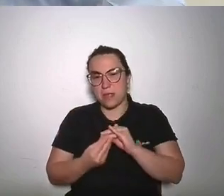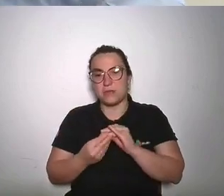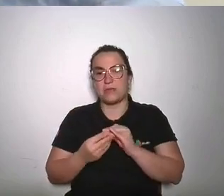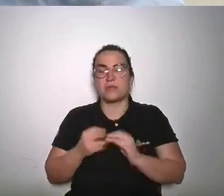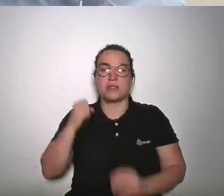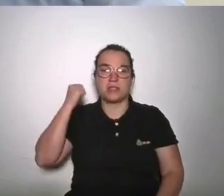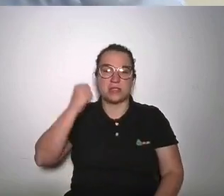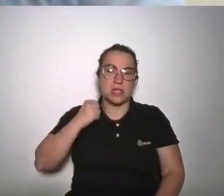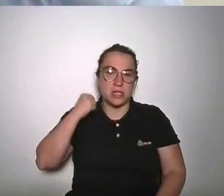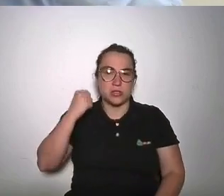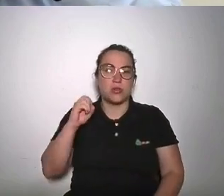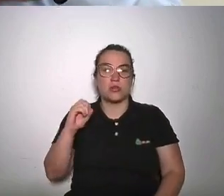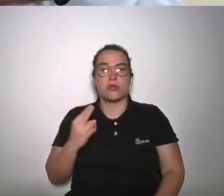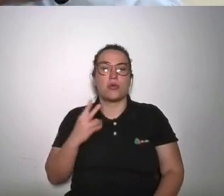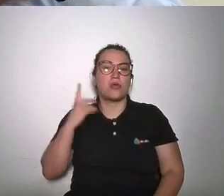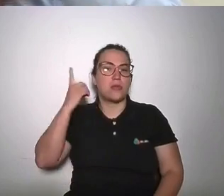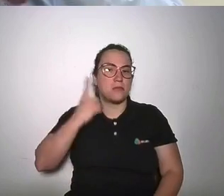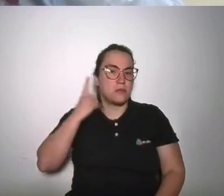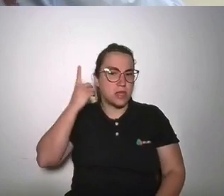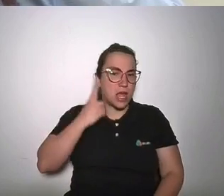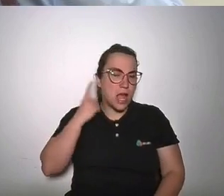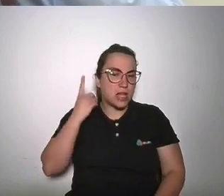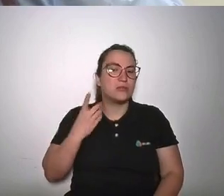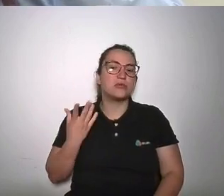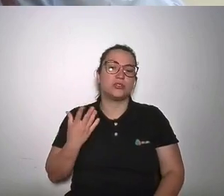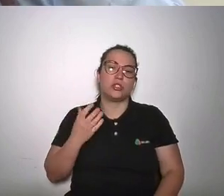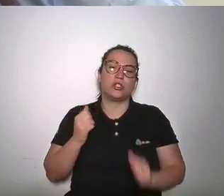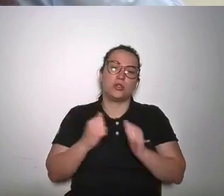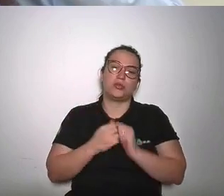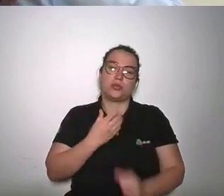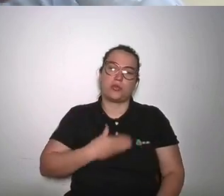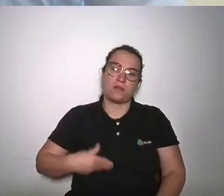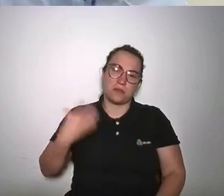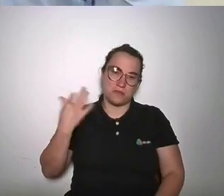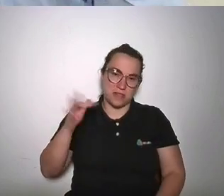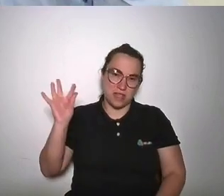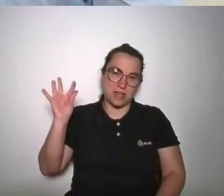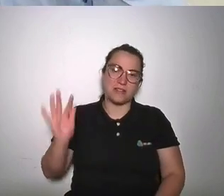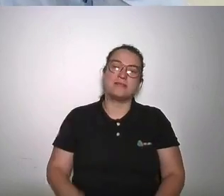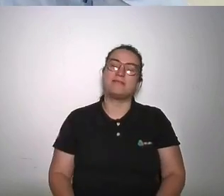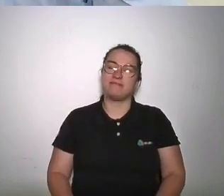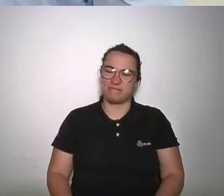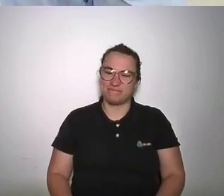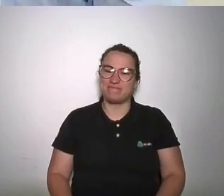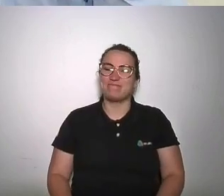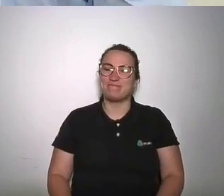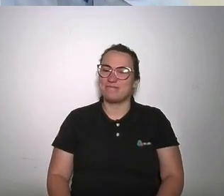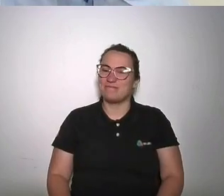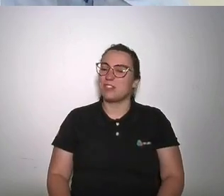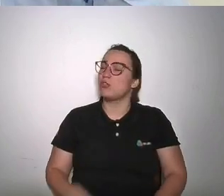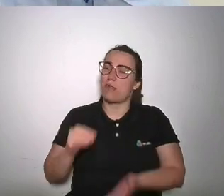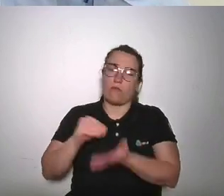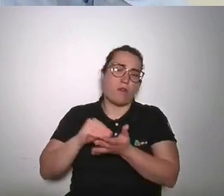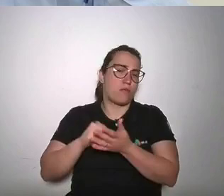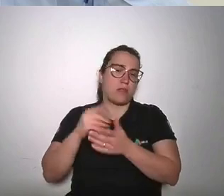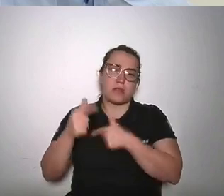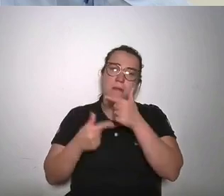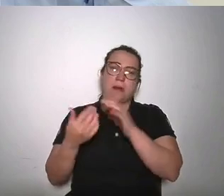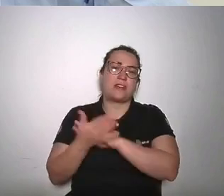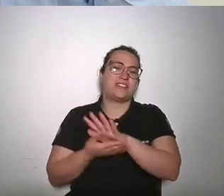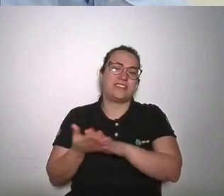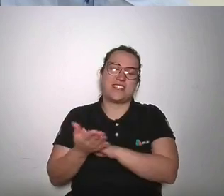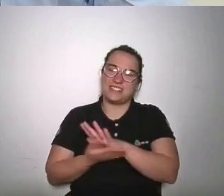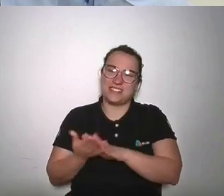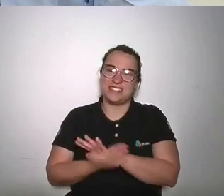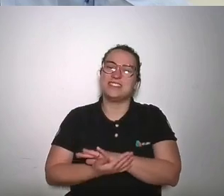de deputados federais, junto ao governo federal. Quer dizer, não falta trabalho, não falta trabalho. Nós